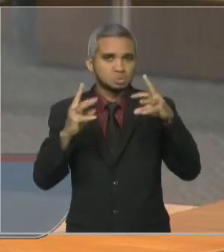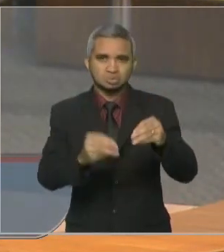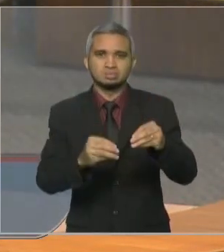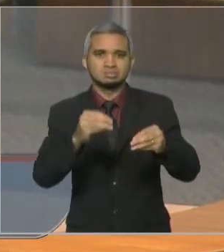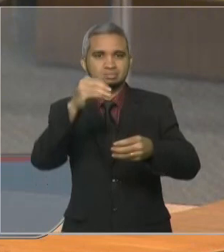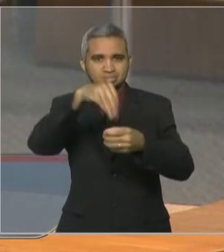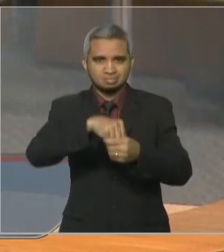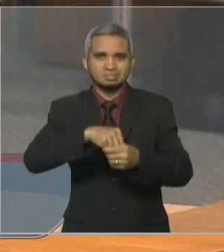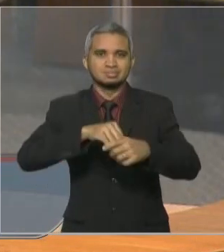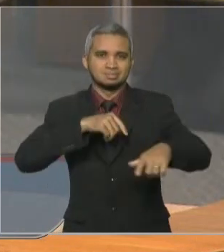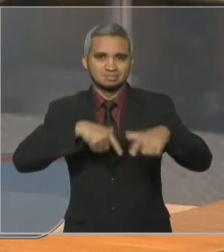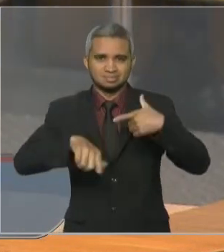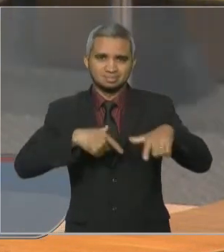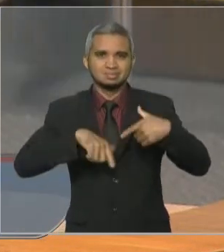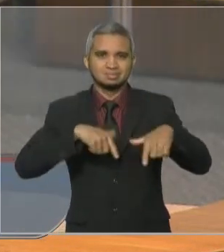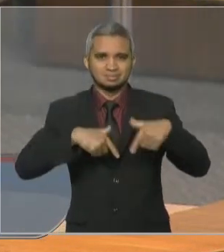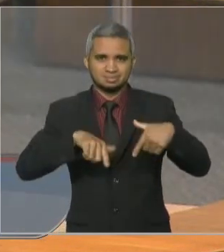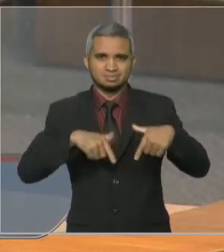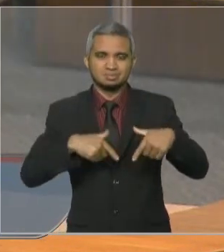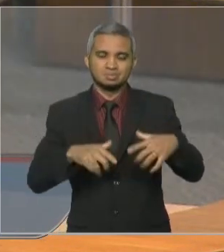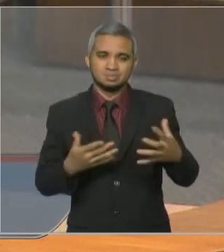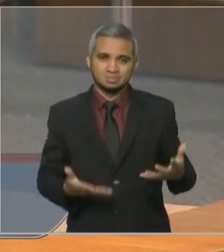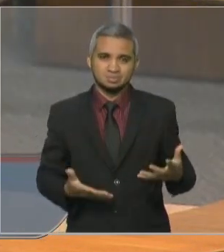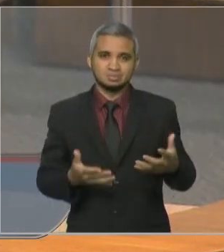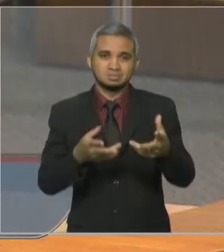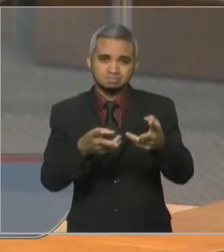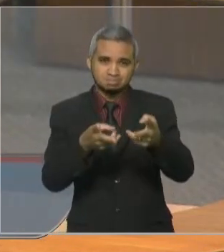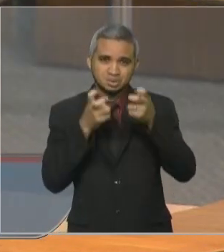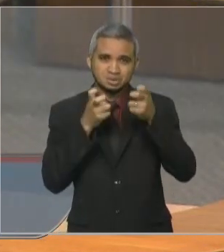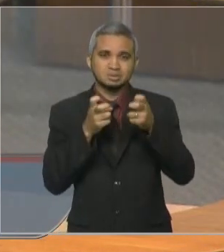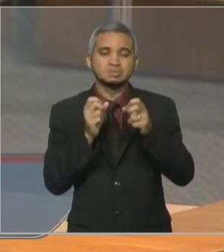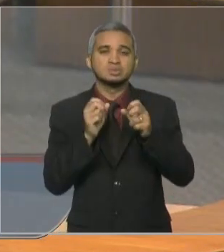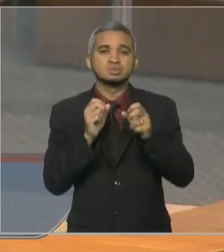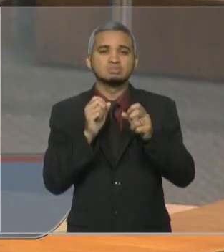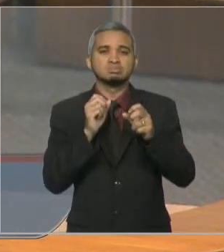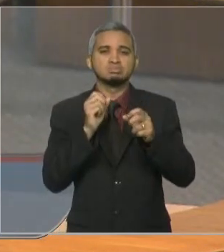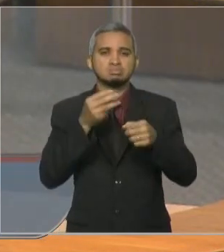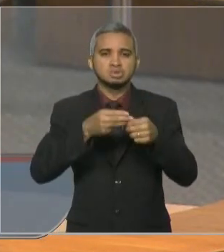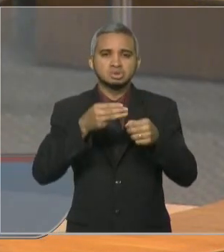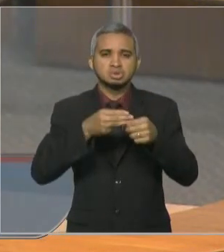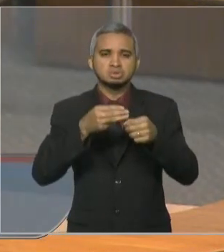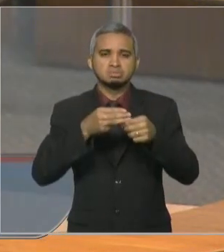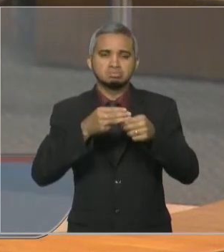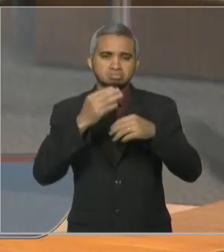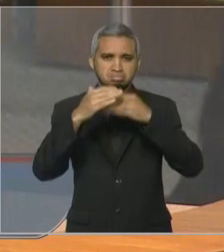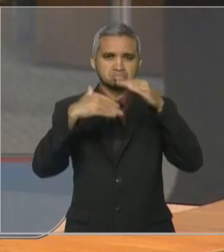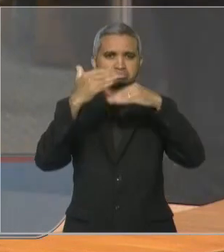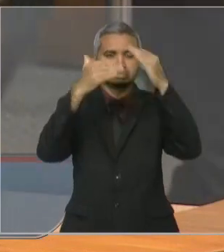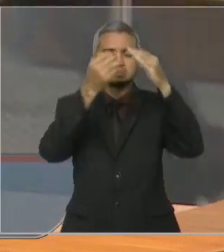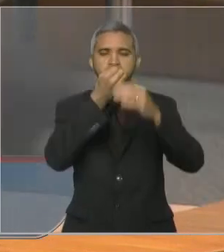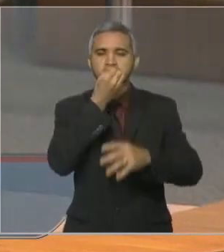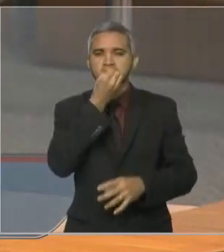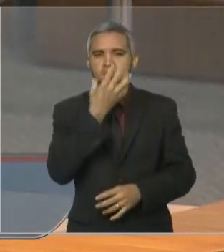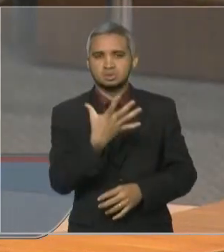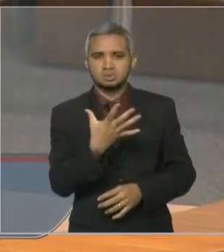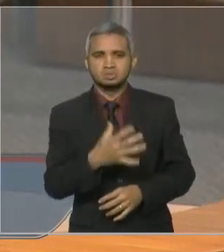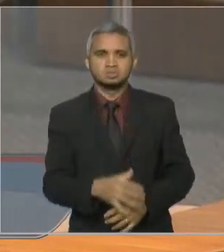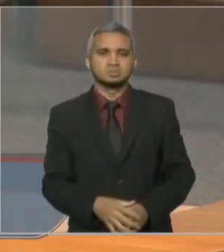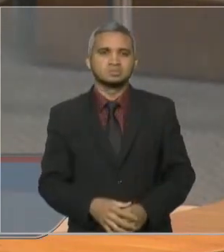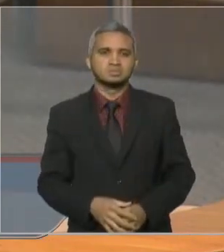biomédicos. Então, a gente vê a diferença que o município. Eu quero aqui, senhor presidente,